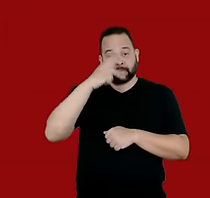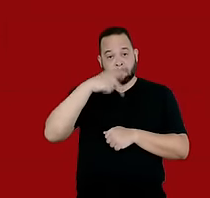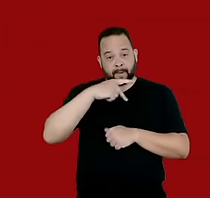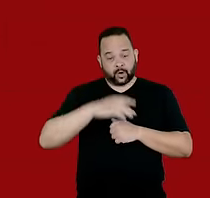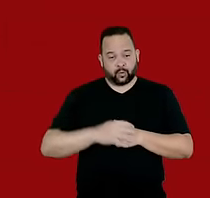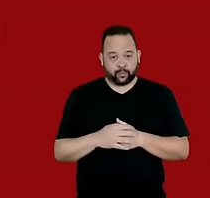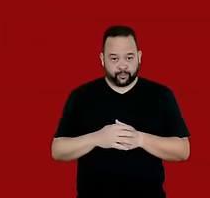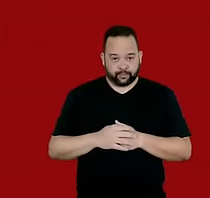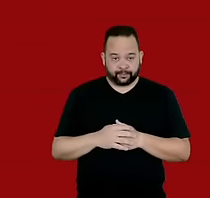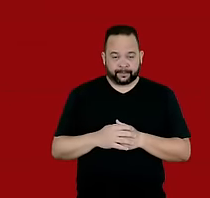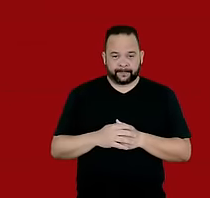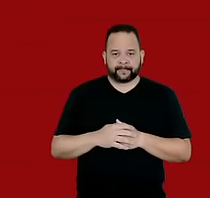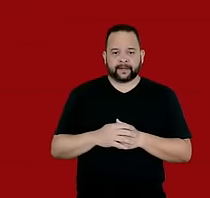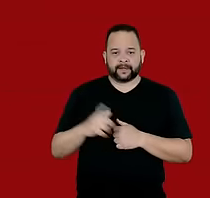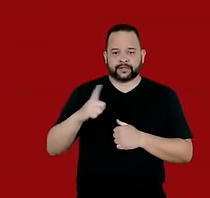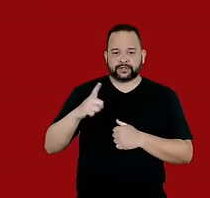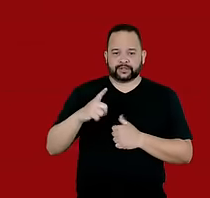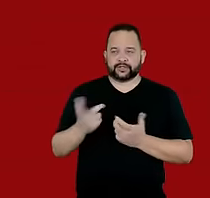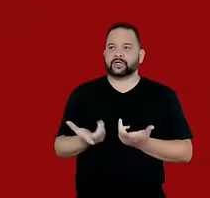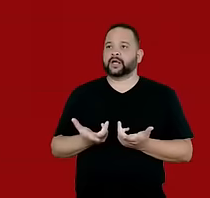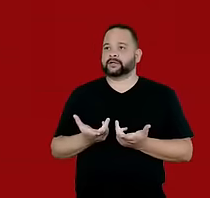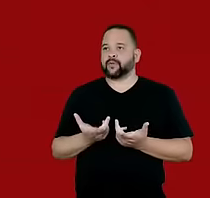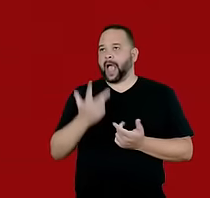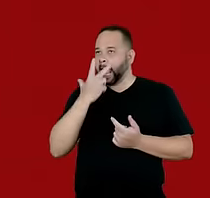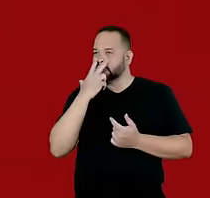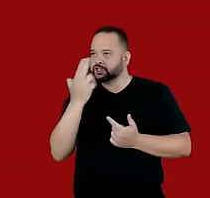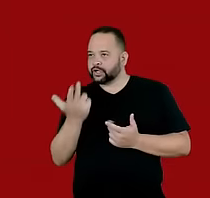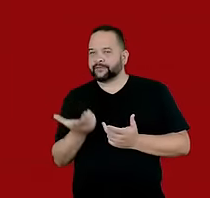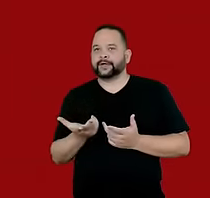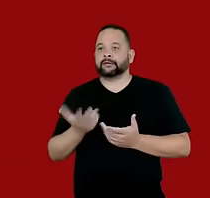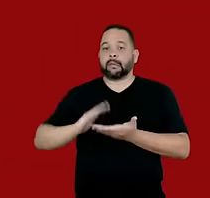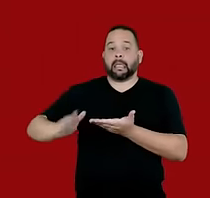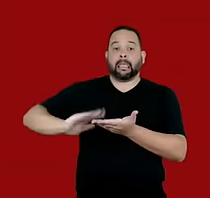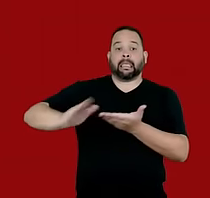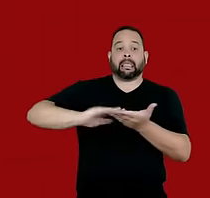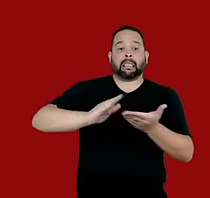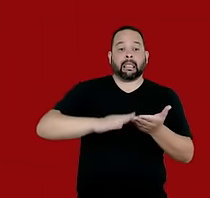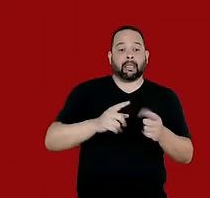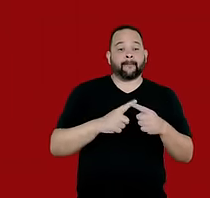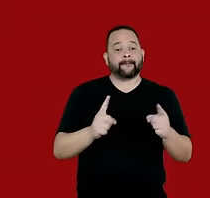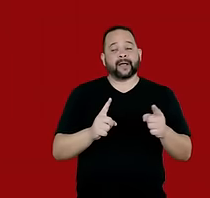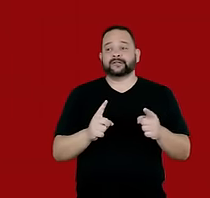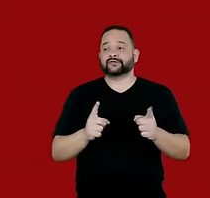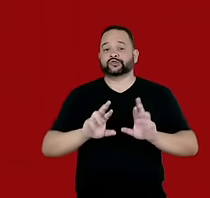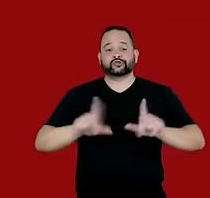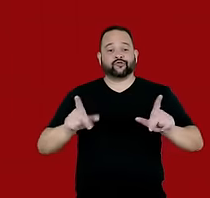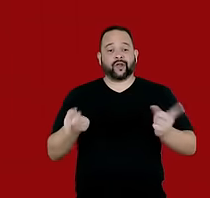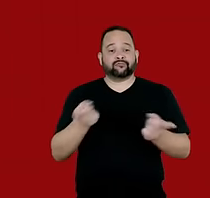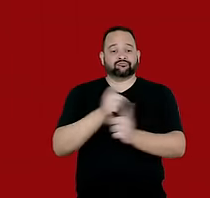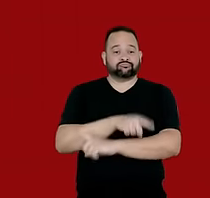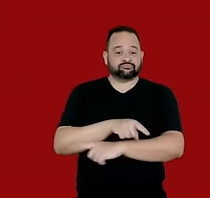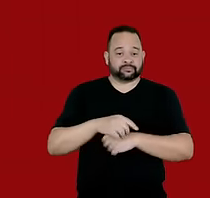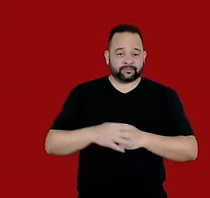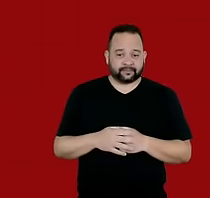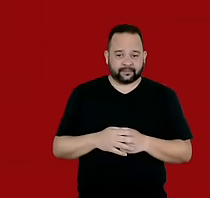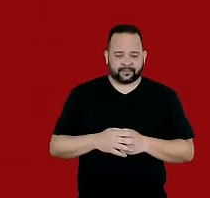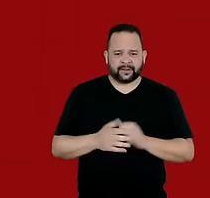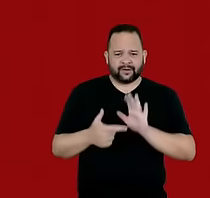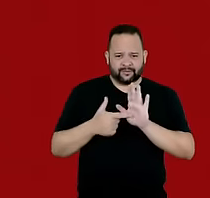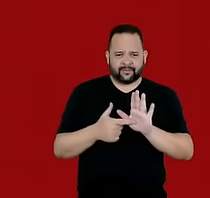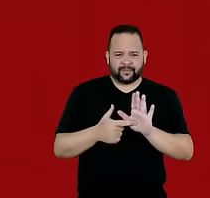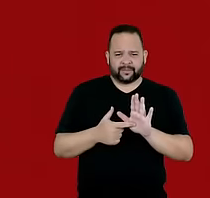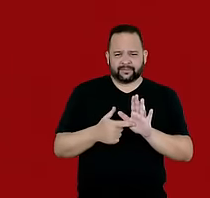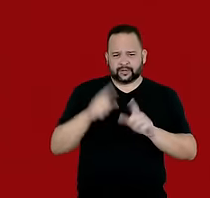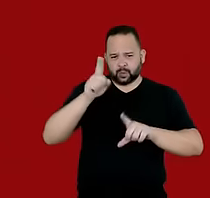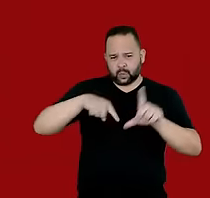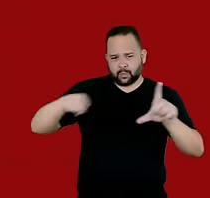fosse forte eles fizeram o movimento contrário como México aqui é um uma um gráfico que eu tirei de uma apresentação eh de